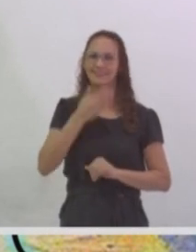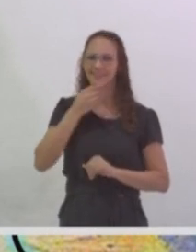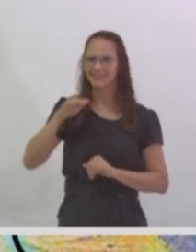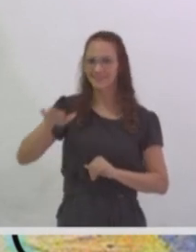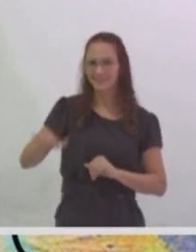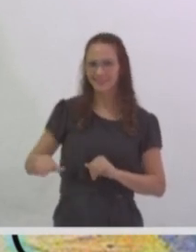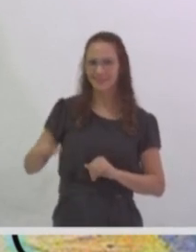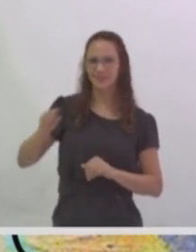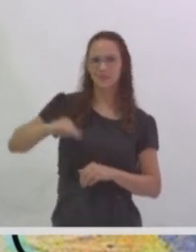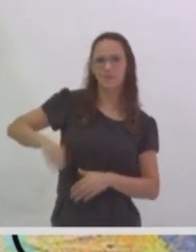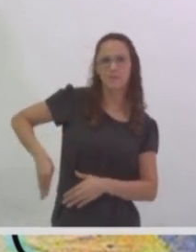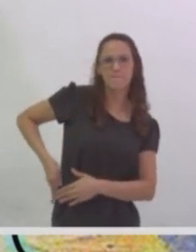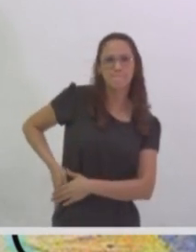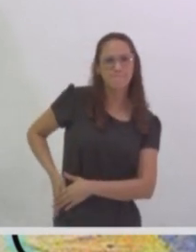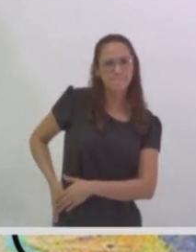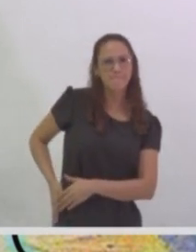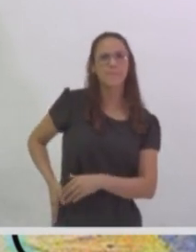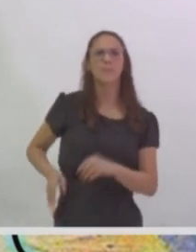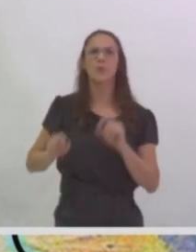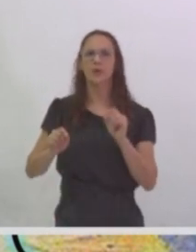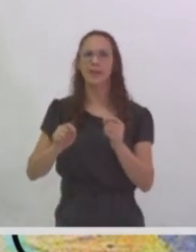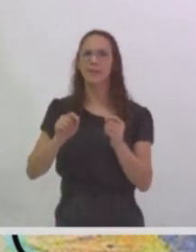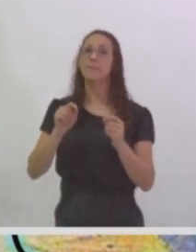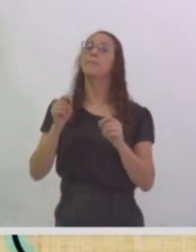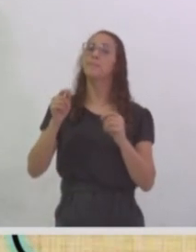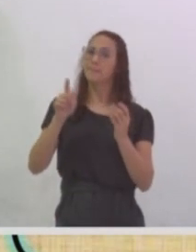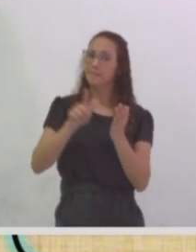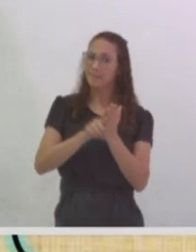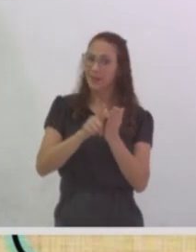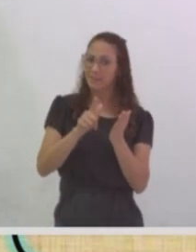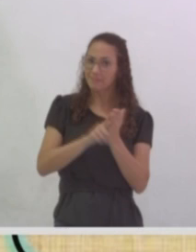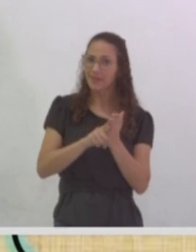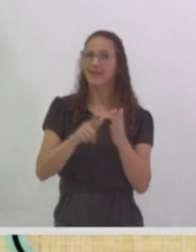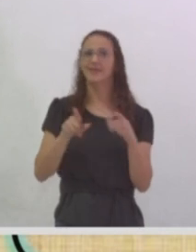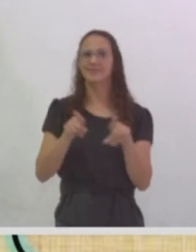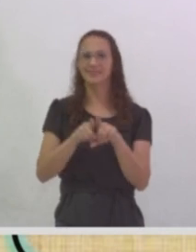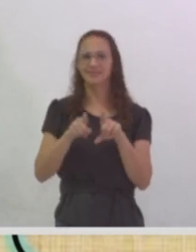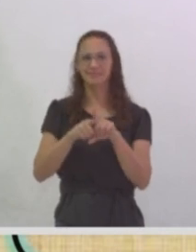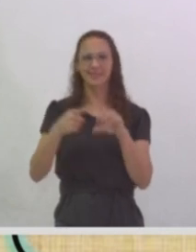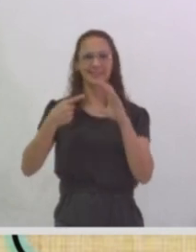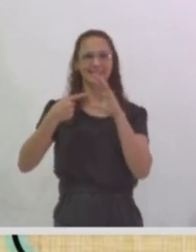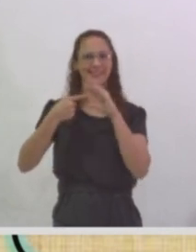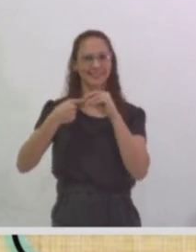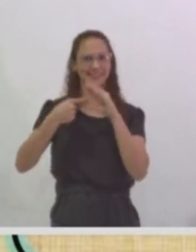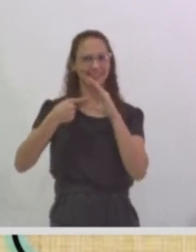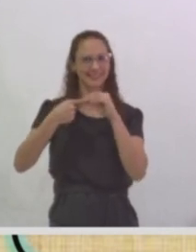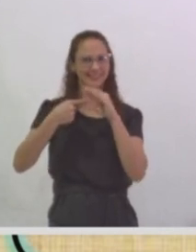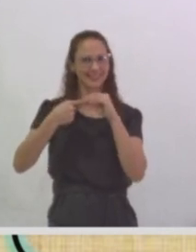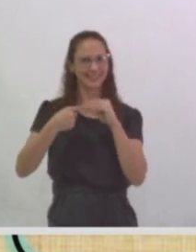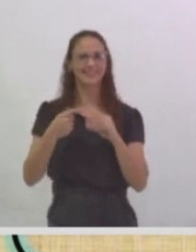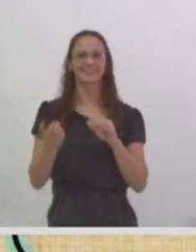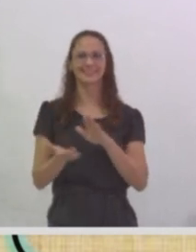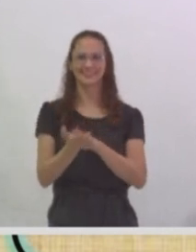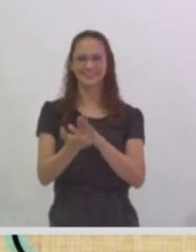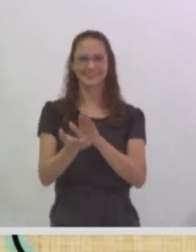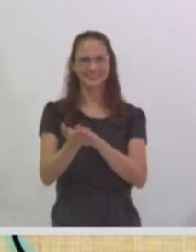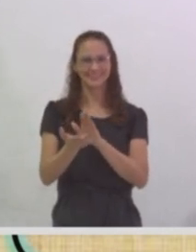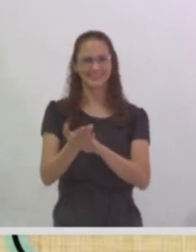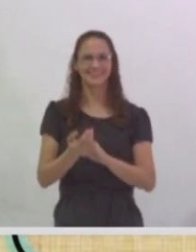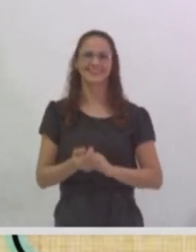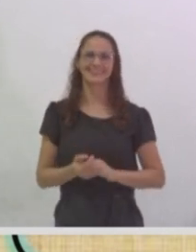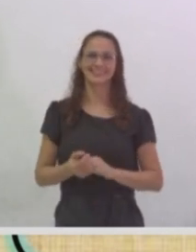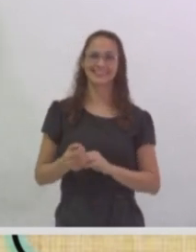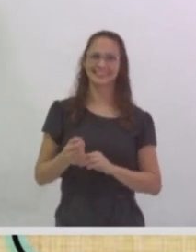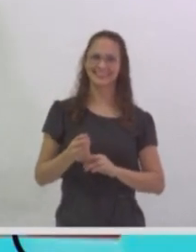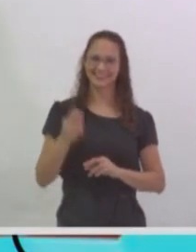bolso folha de papel e uma caneta. Parabéns, minha linda. Letra C. Conseguimos